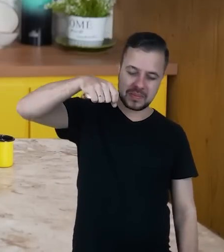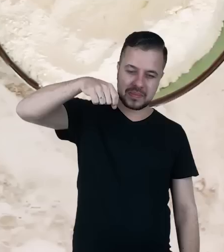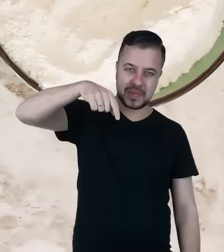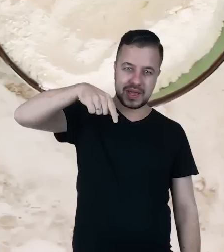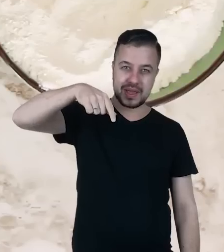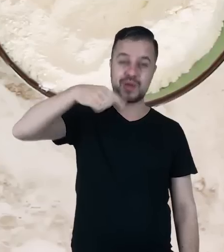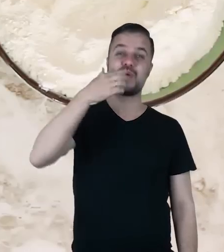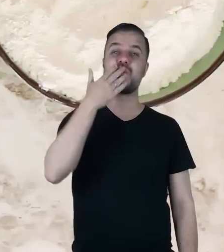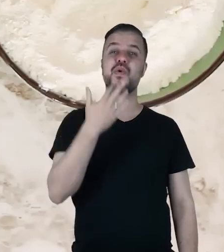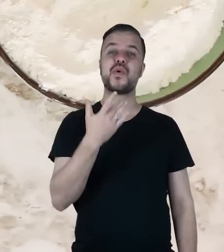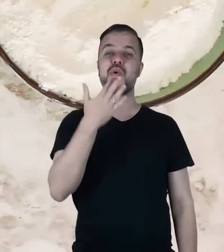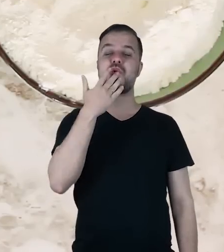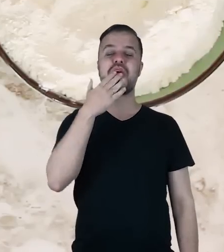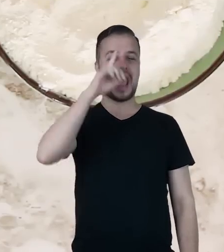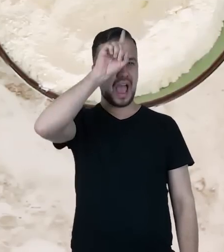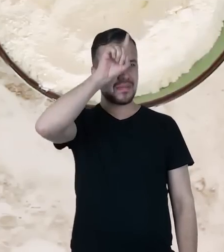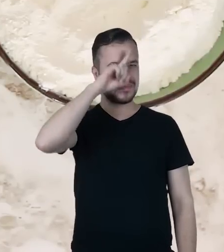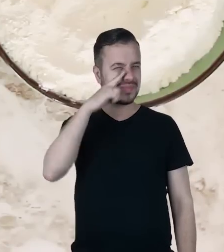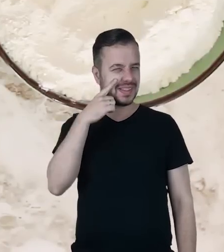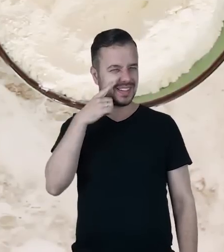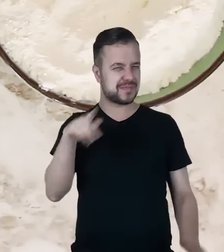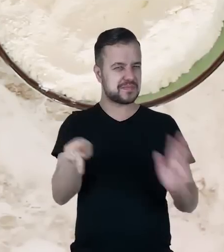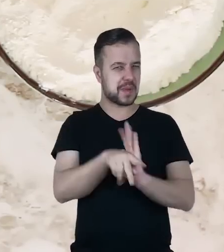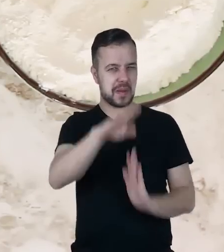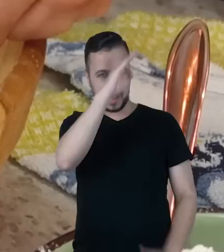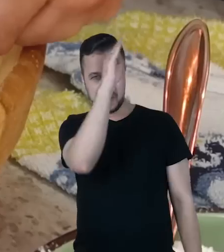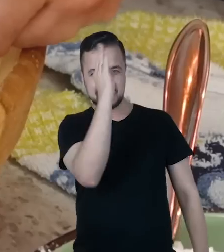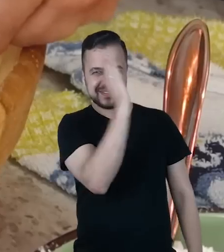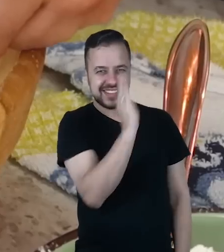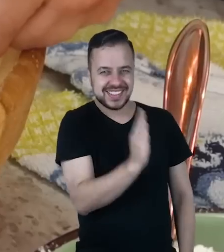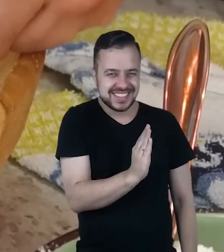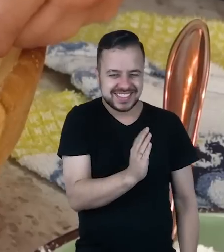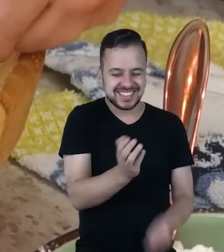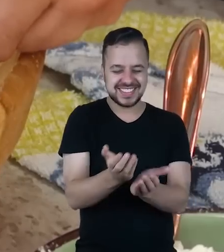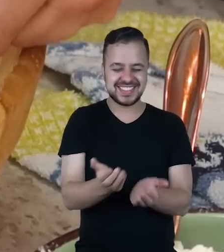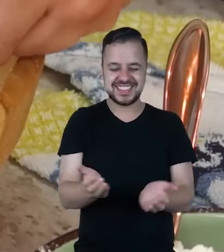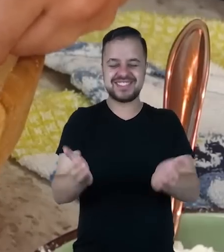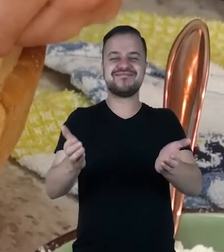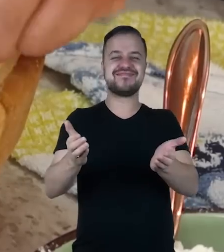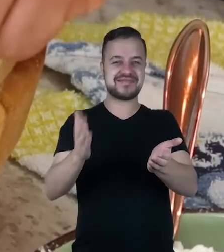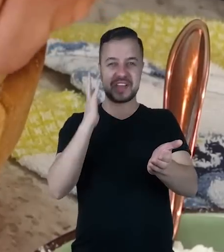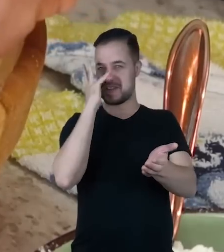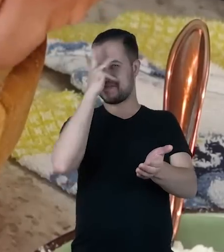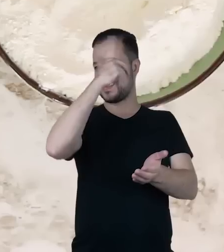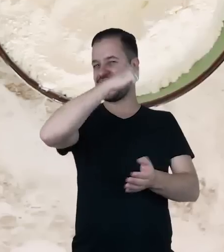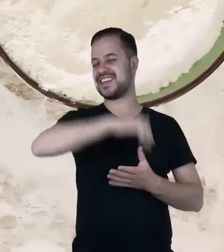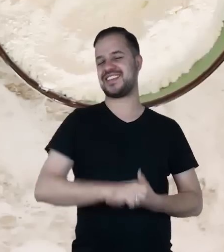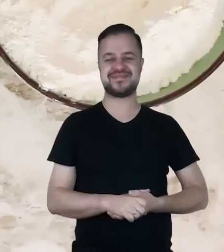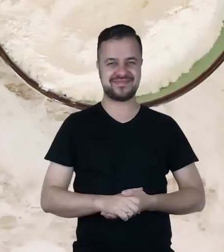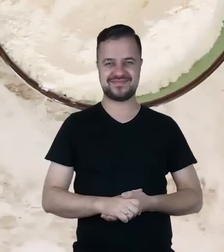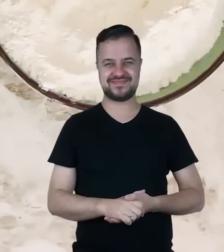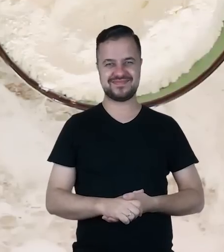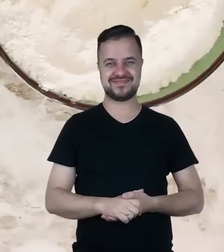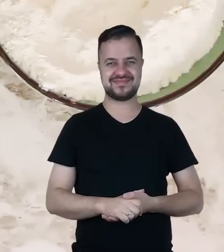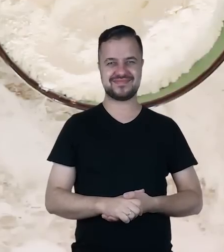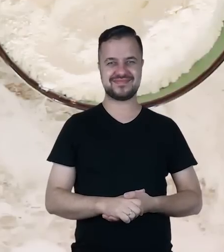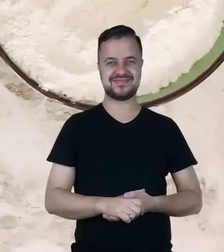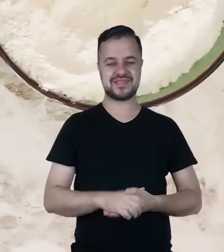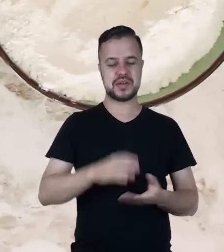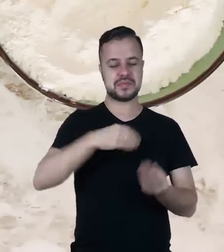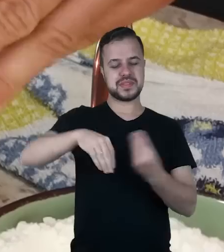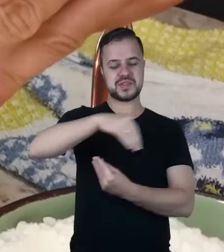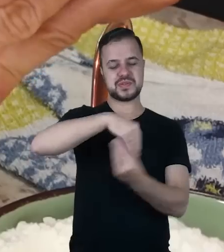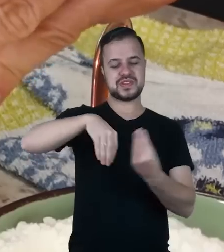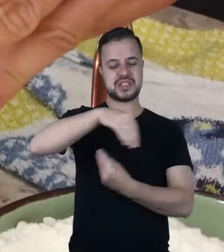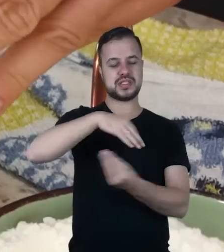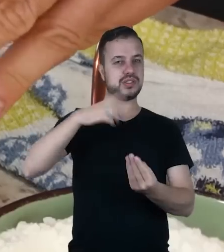cor amarelo, você coloca aqui dentro para deixar esse pãozinho ainda mais bonito. E ó, já dá uma